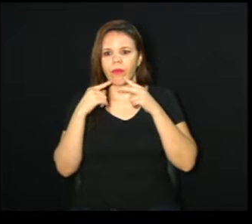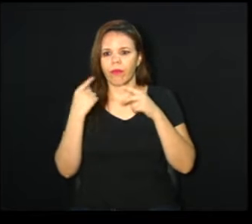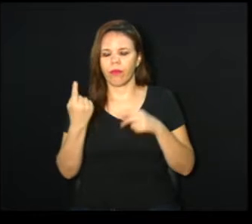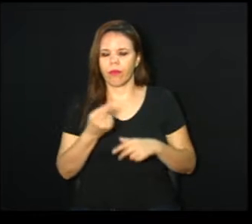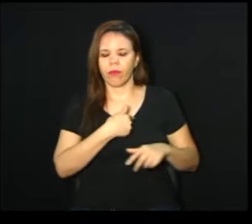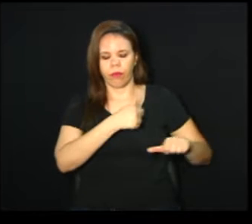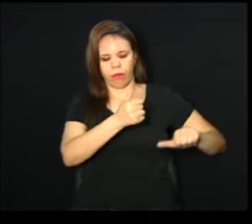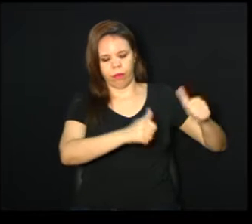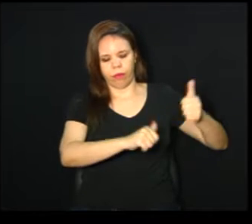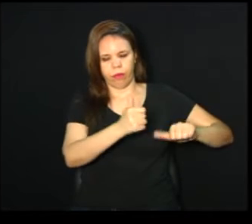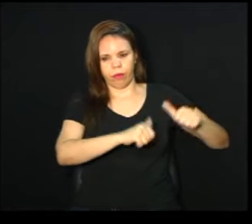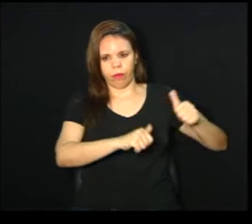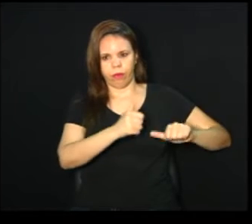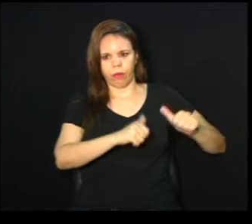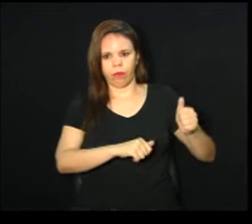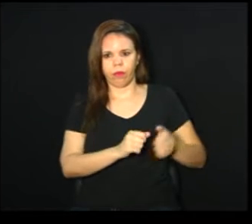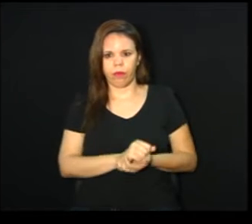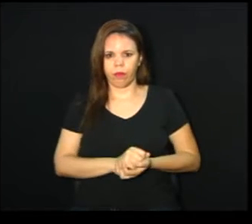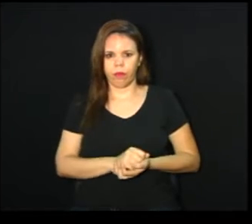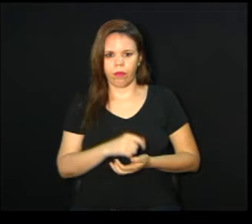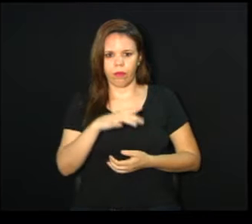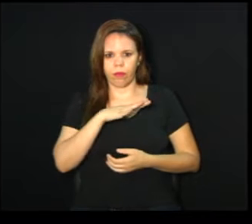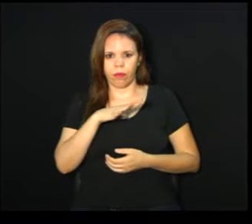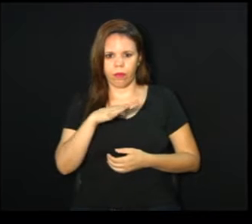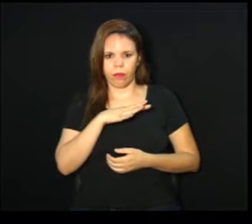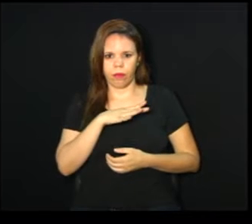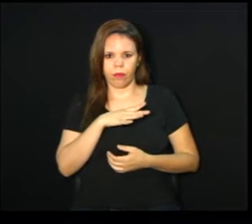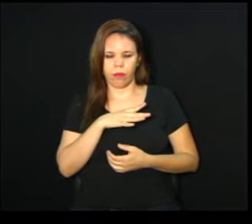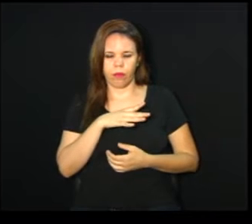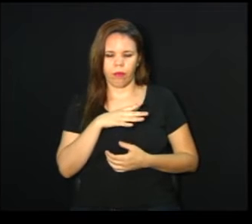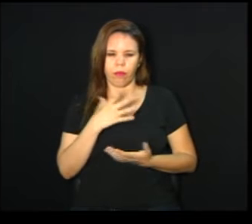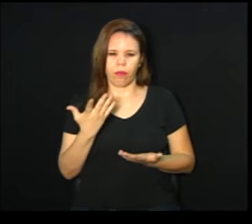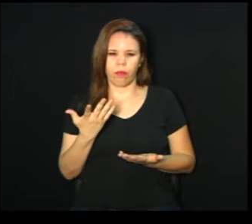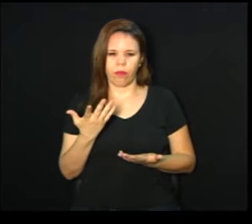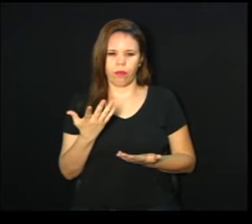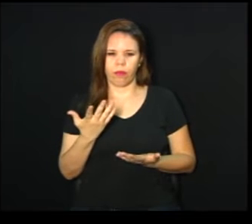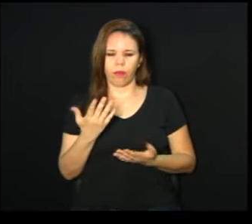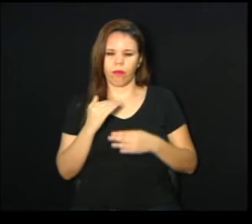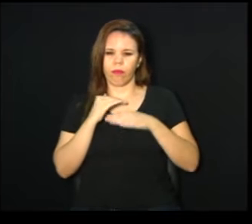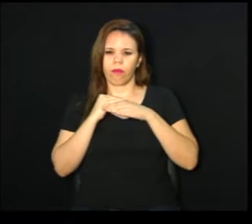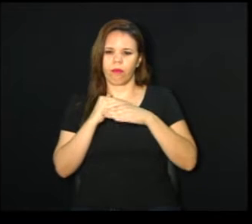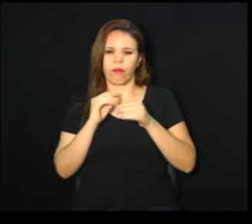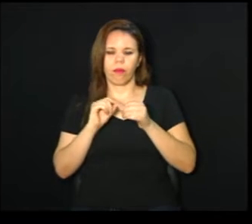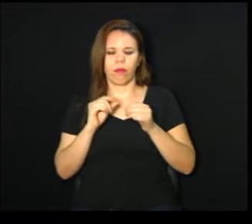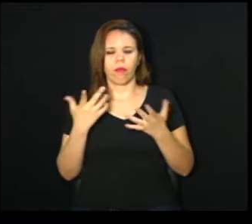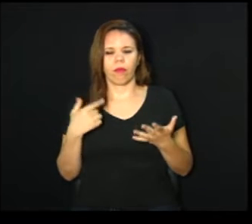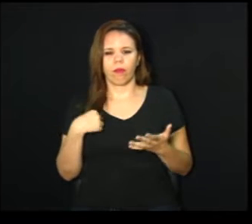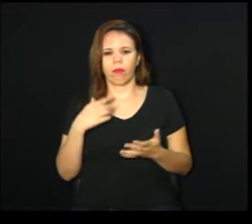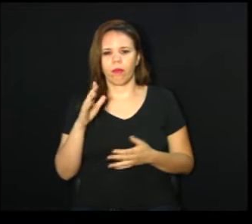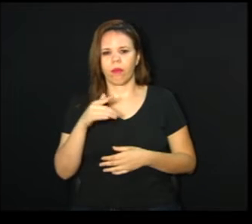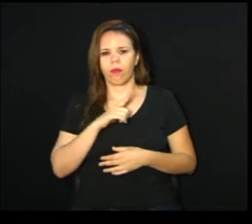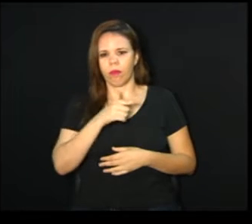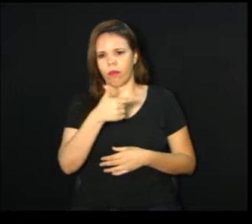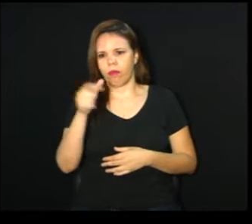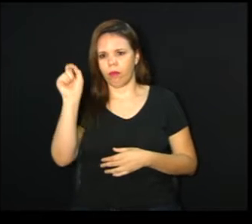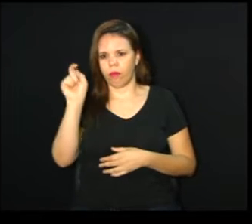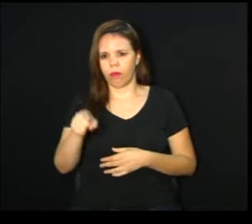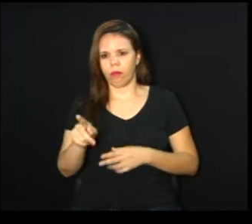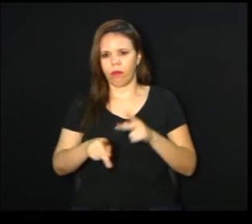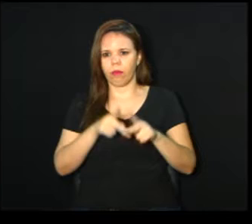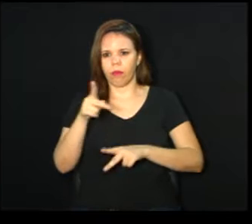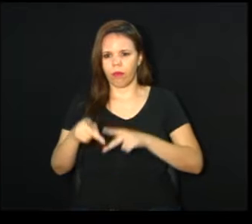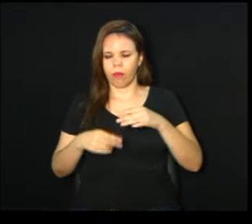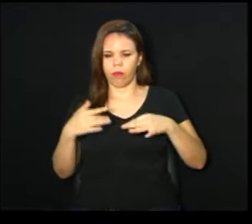simulamos ali uma cidade de médio porte, porque diariamente nós temos cerca de 100 mil pessoas circulando neste